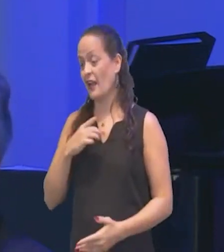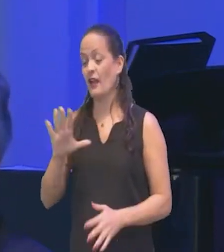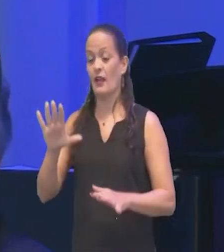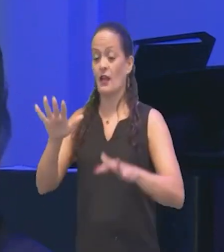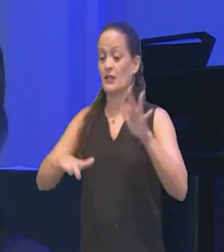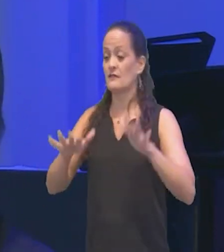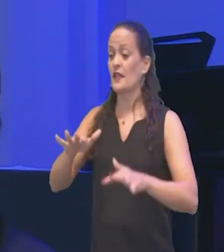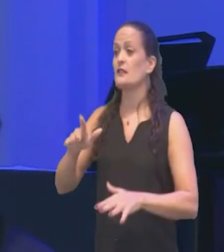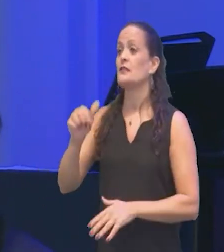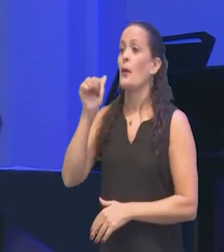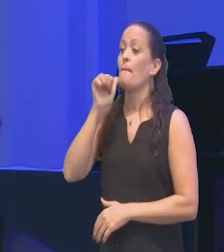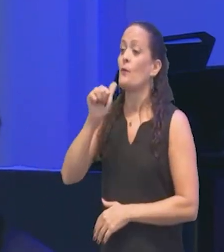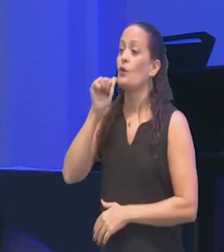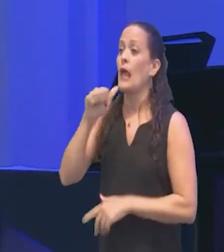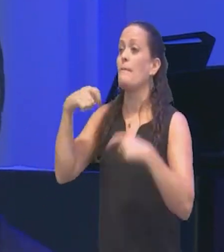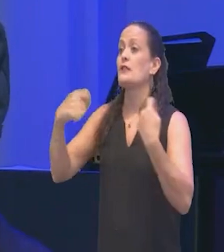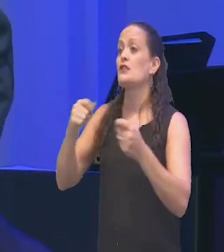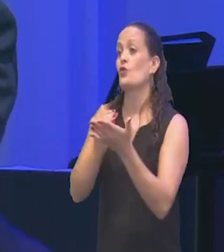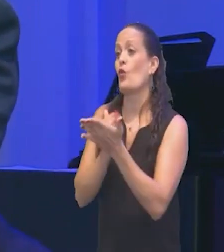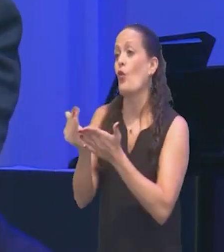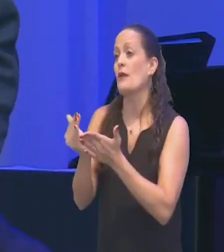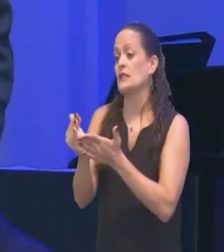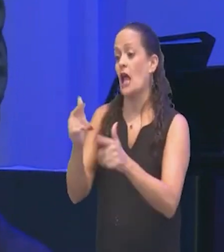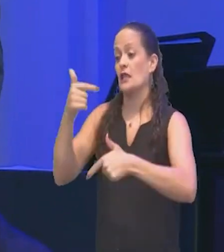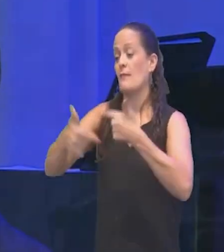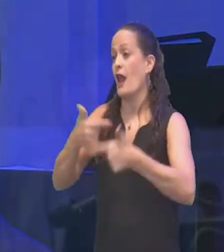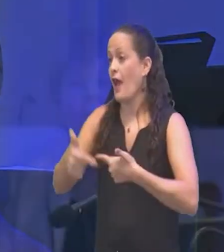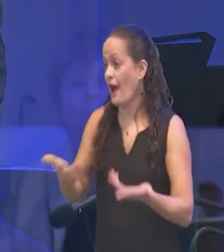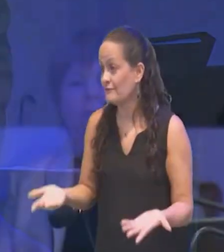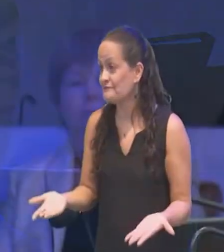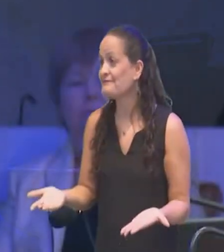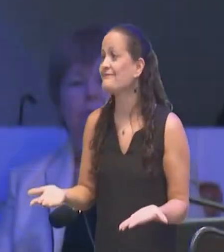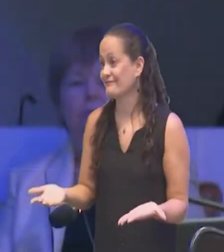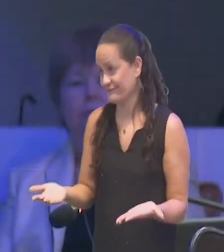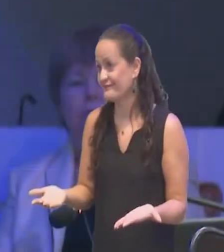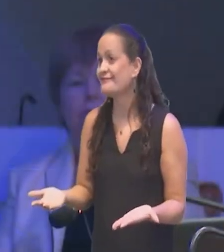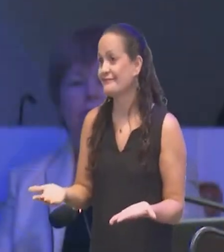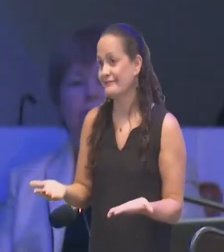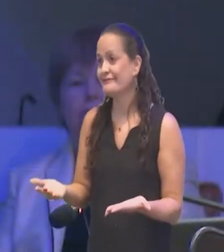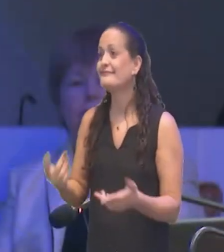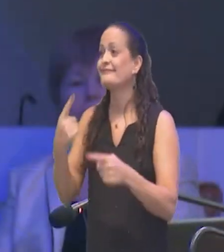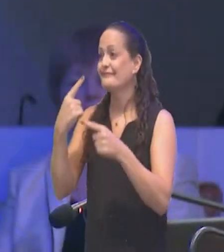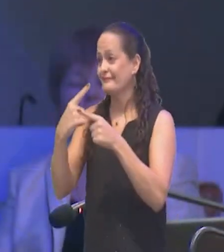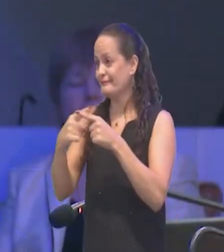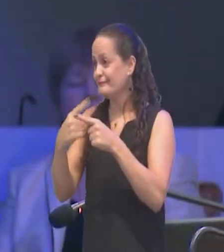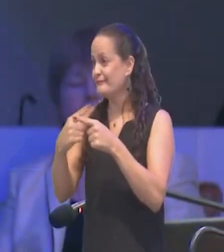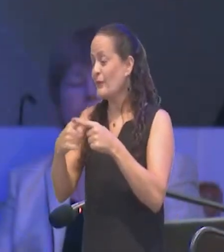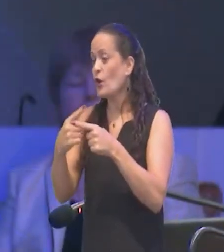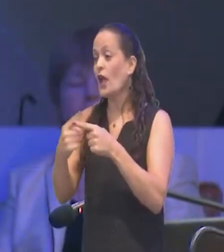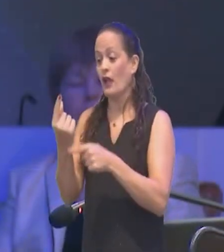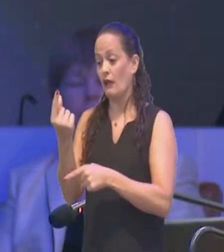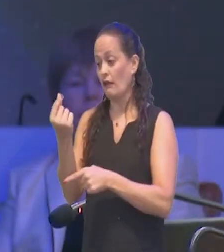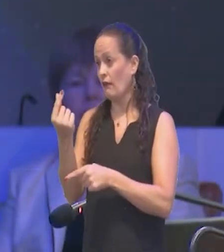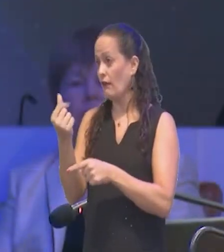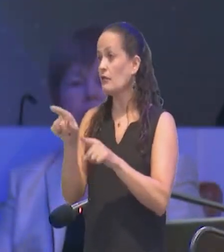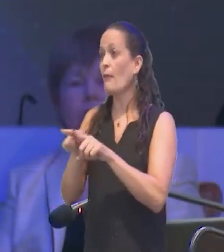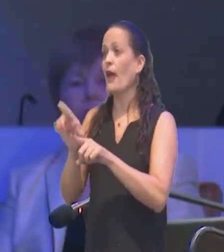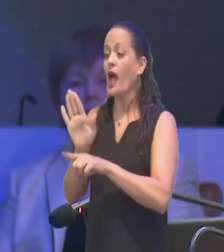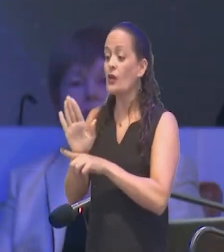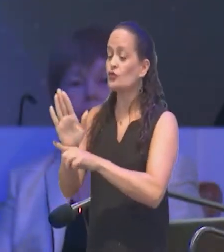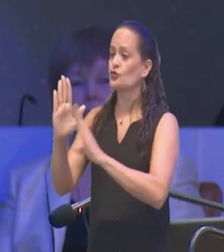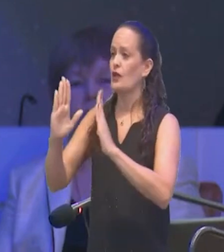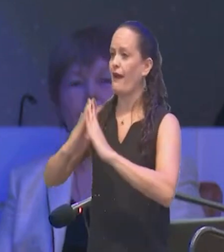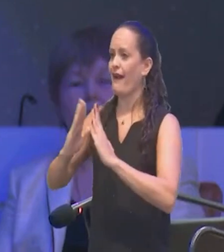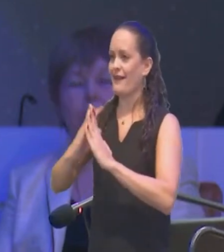se introduzir no mercado de trabalho, o que fez com que se tornasse peça importante no provimento financeiro da